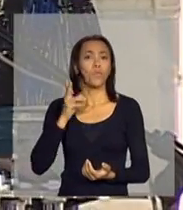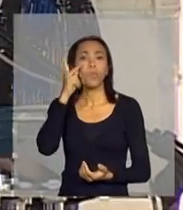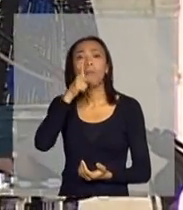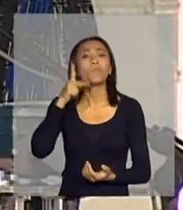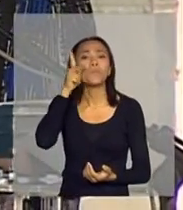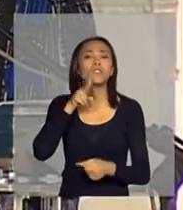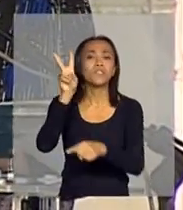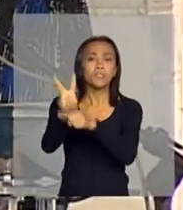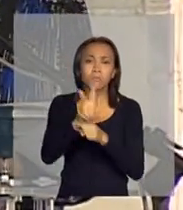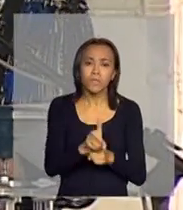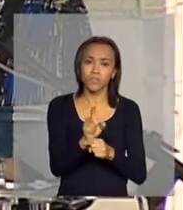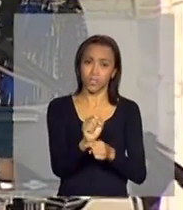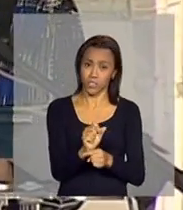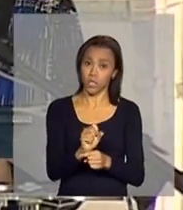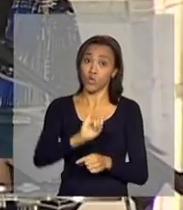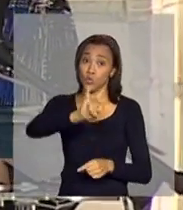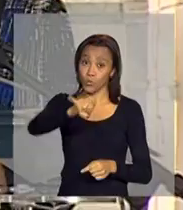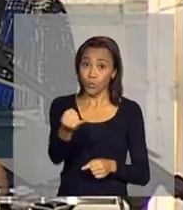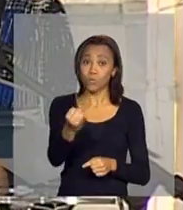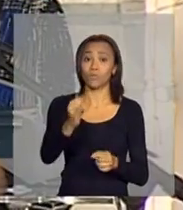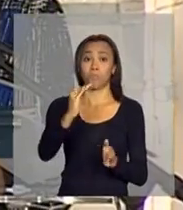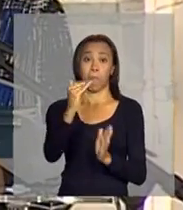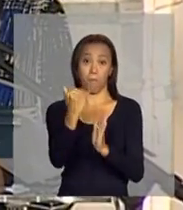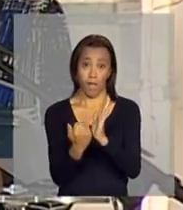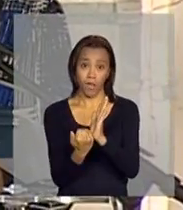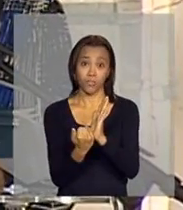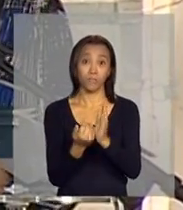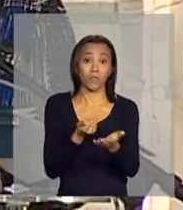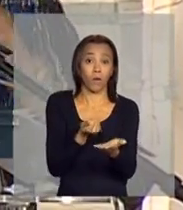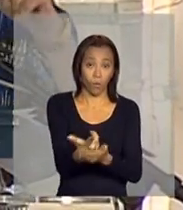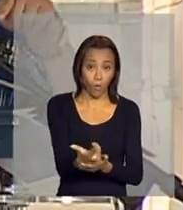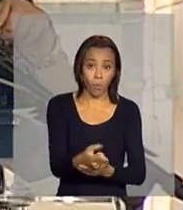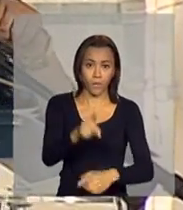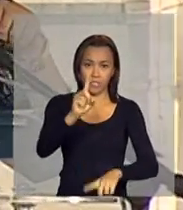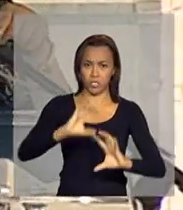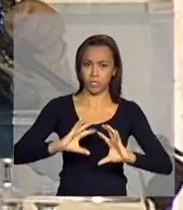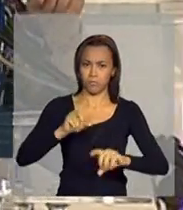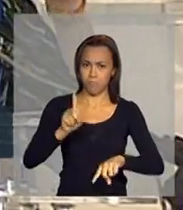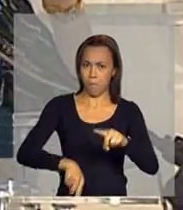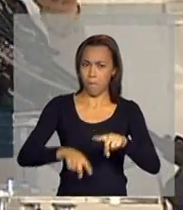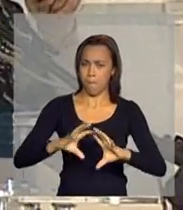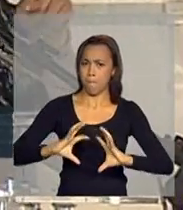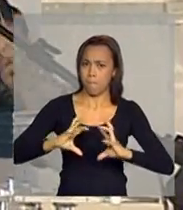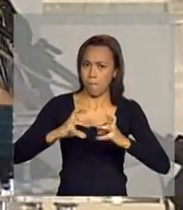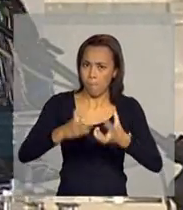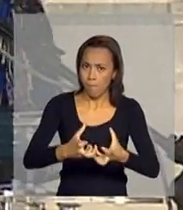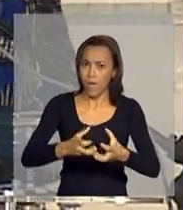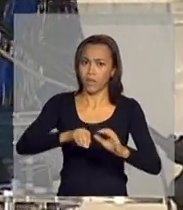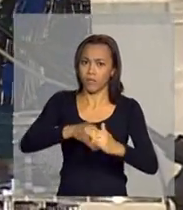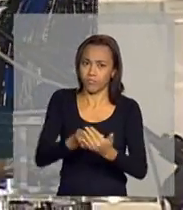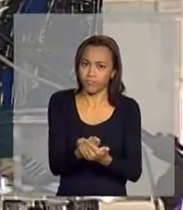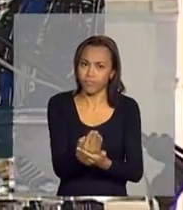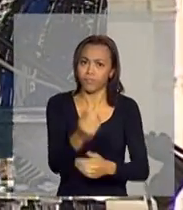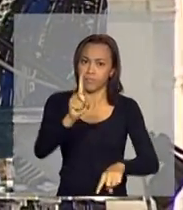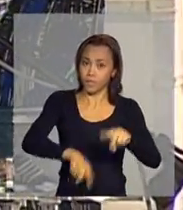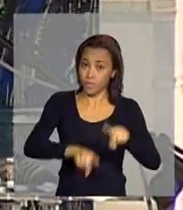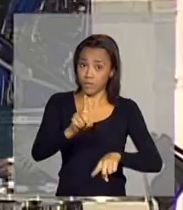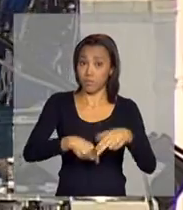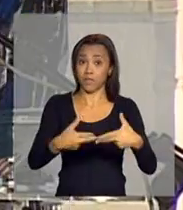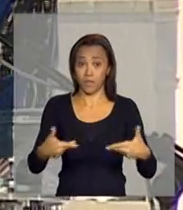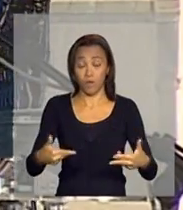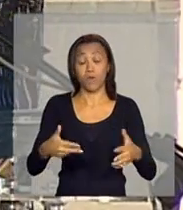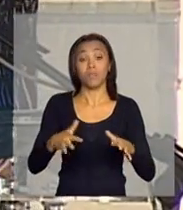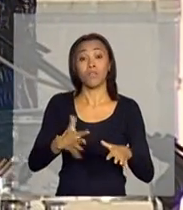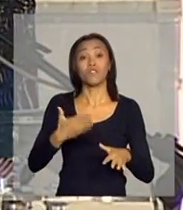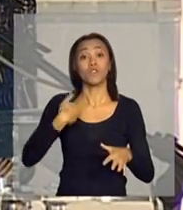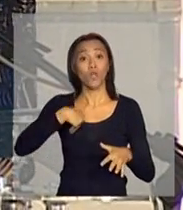de juros baixos para máquinas e equipamentos, que agora nós estamos, talvez, na fase